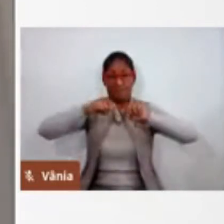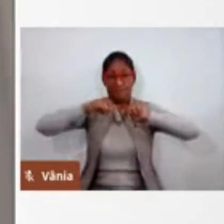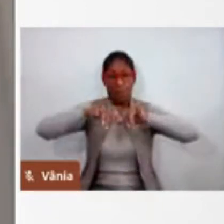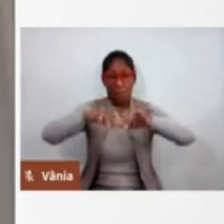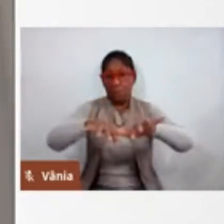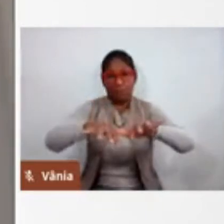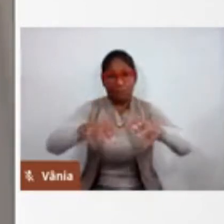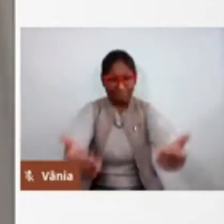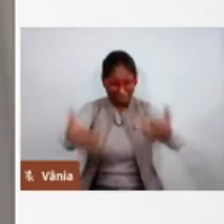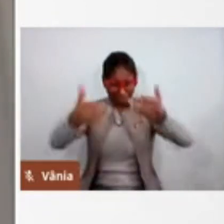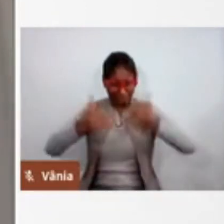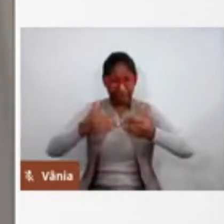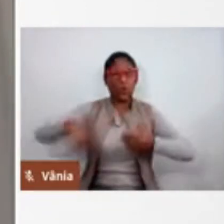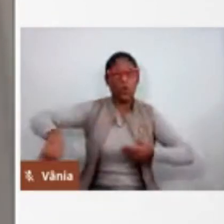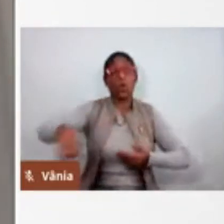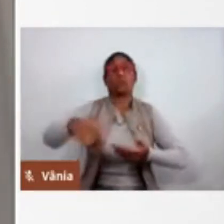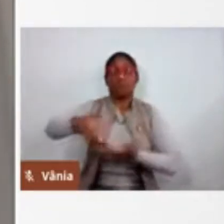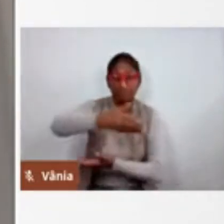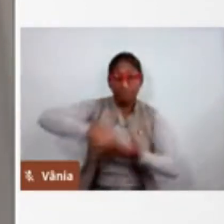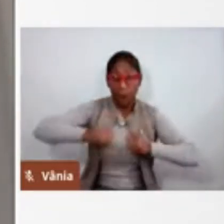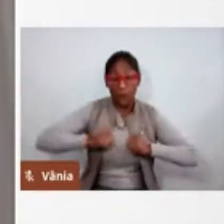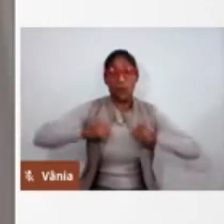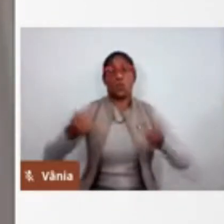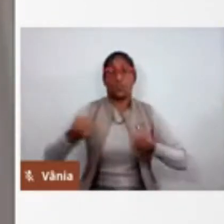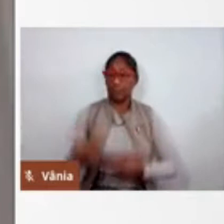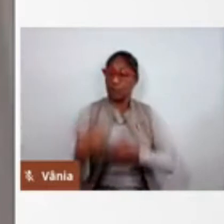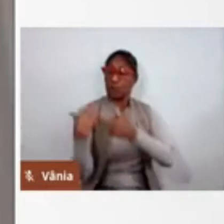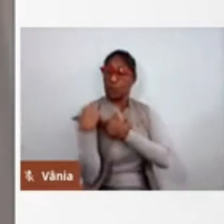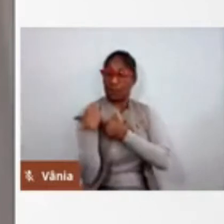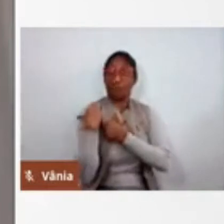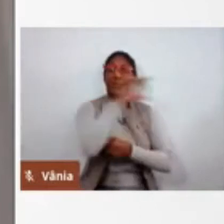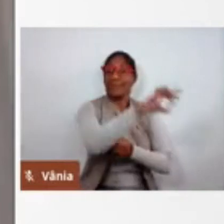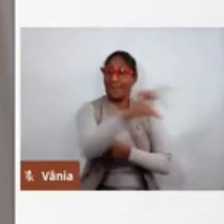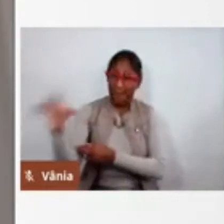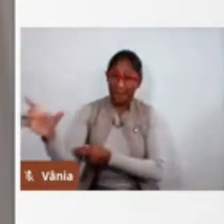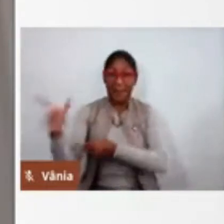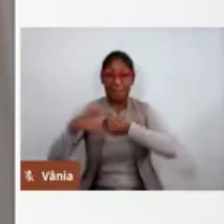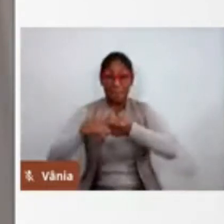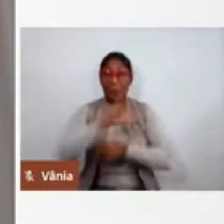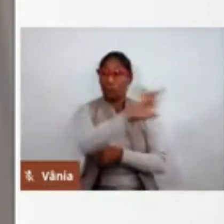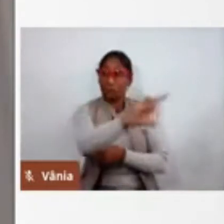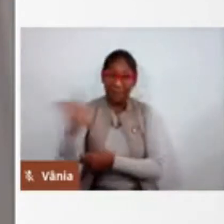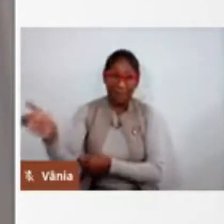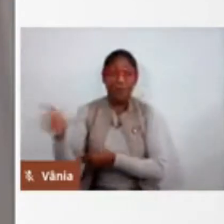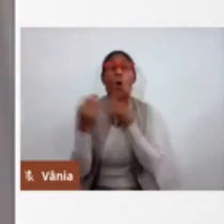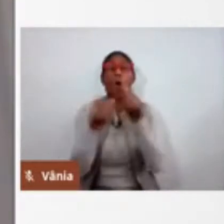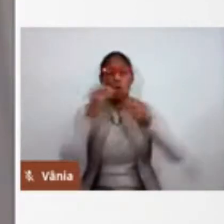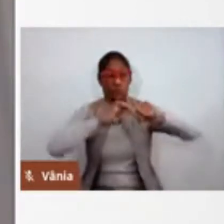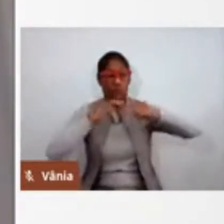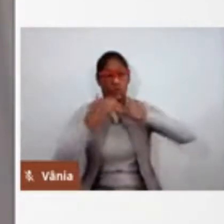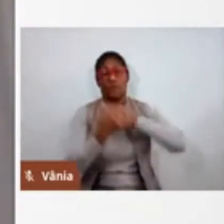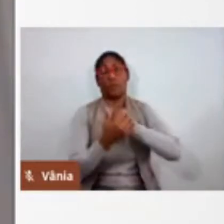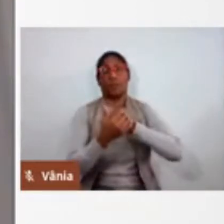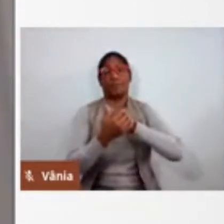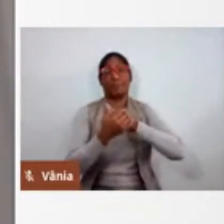compartilhando responsabilidades, somando esforços para que nós vençamos o coronavírus com o menor